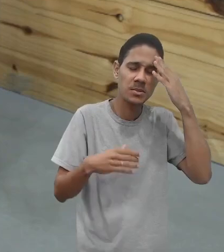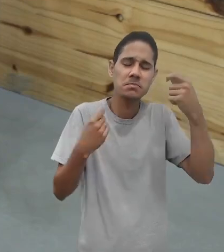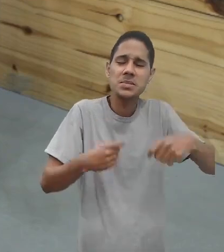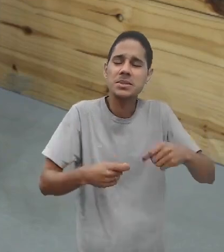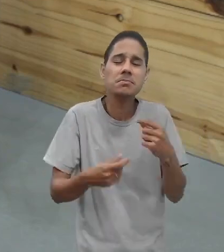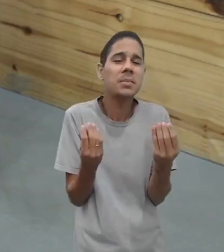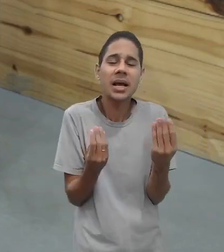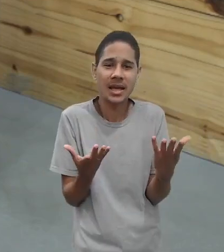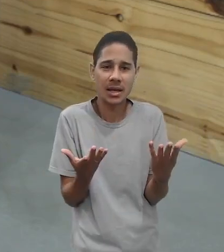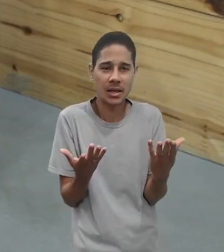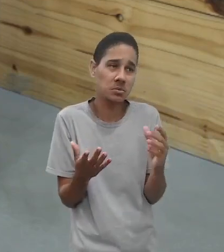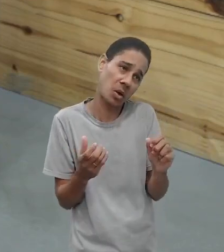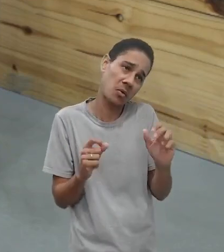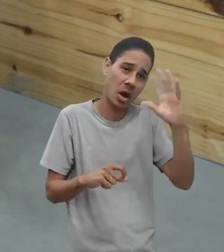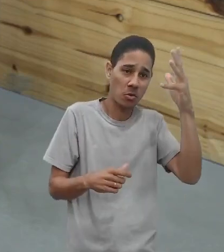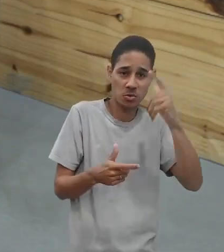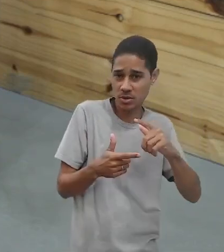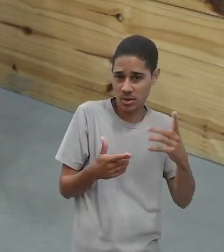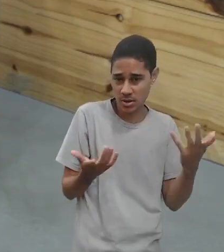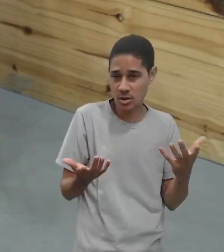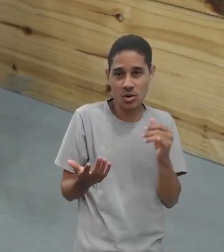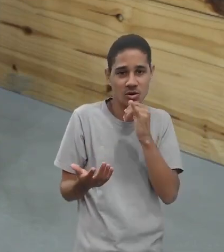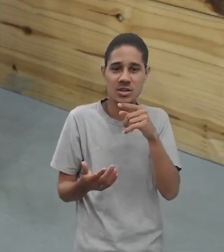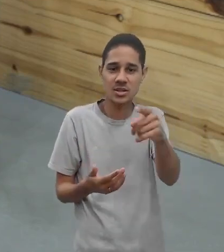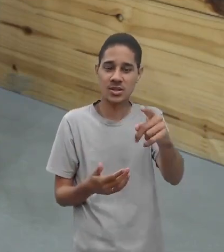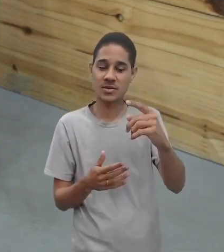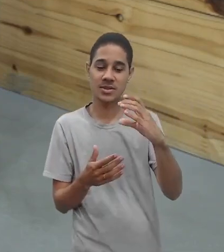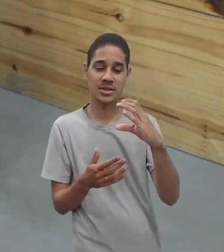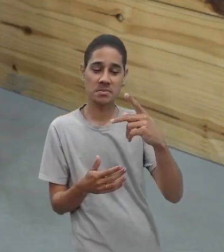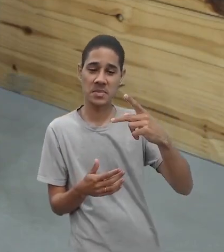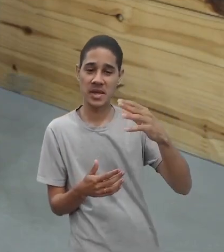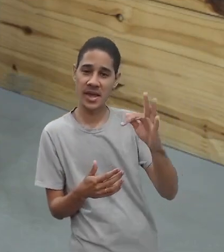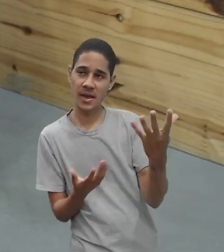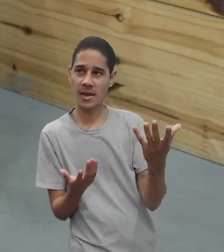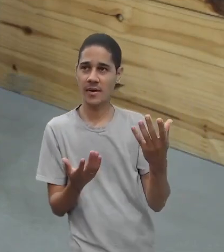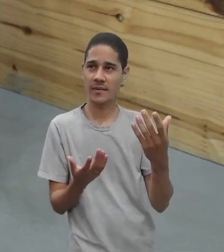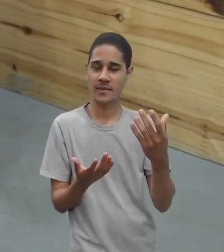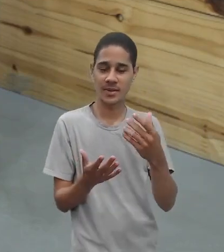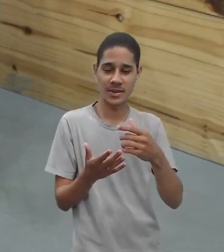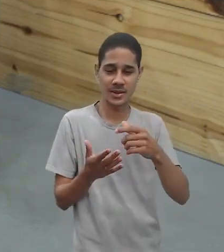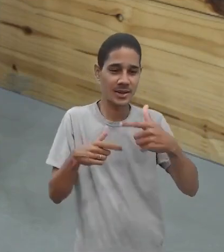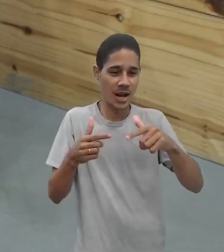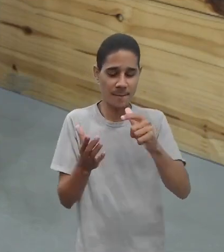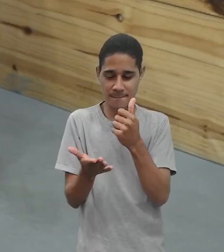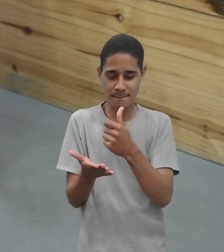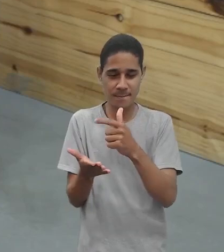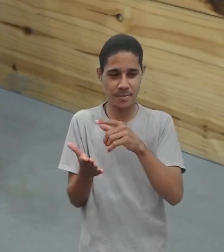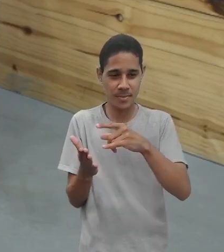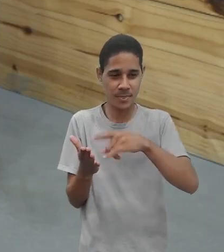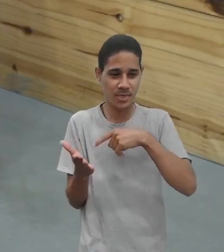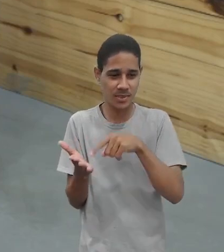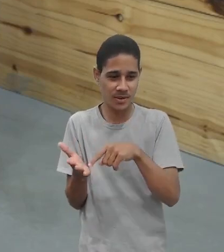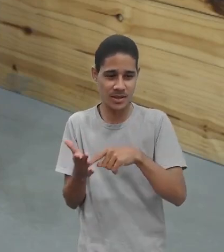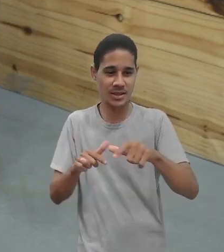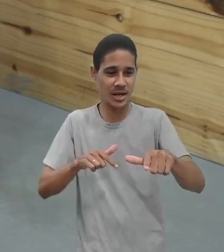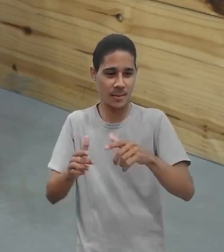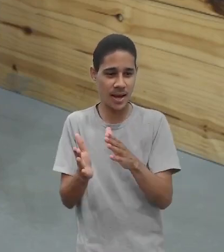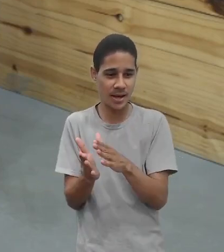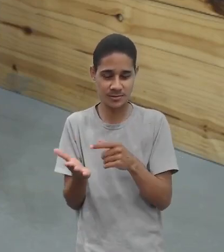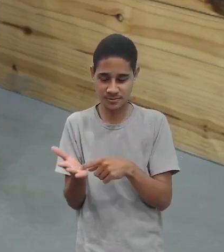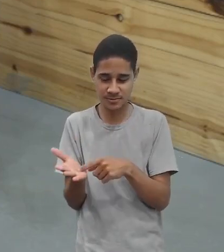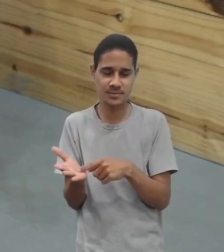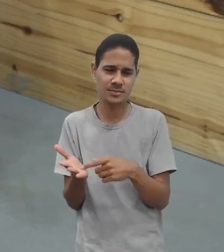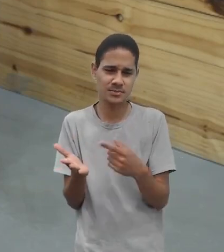não é o caso. Ou saber seu CPF, seu PIS, sua carteira de trabalho. Eu estou colocando nesse geral porque é algo que é